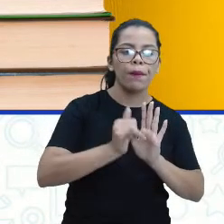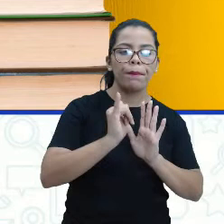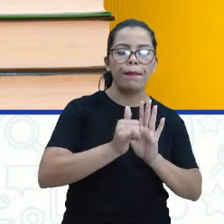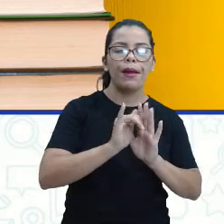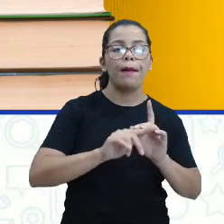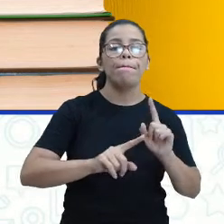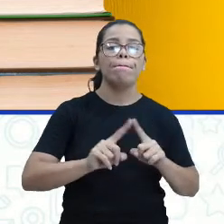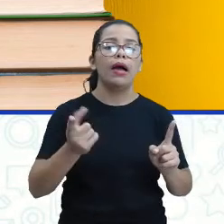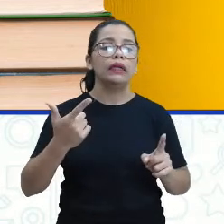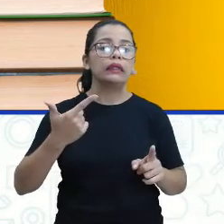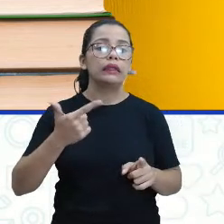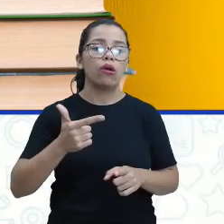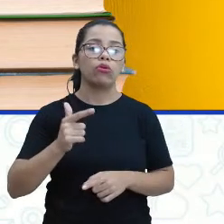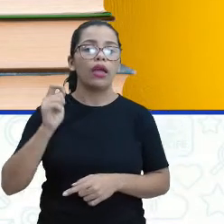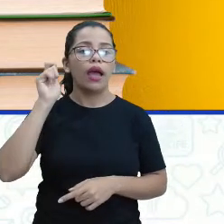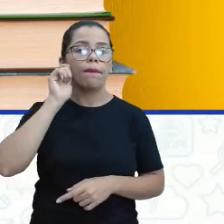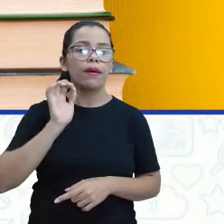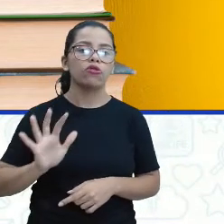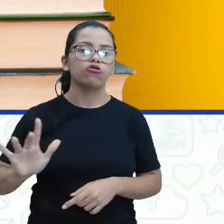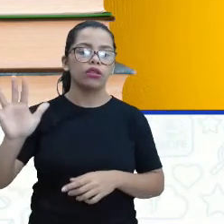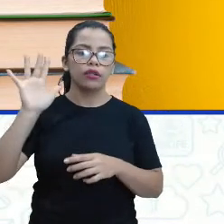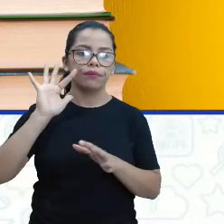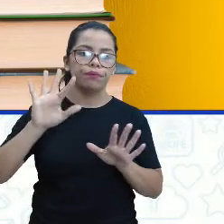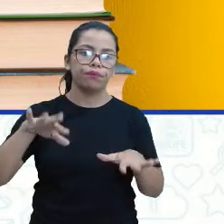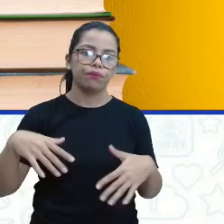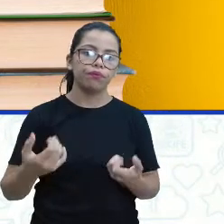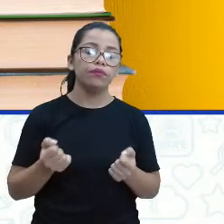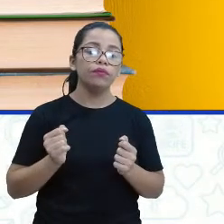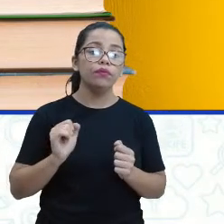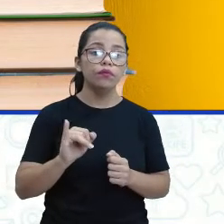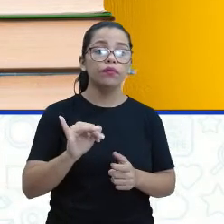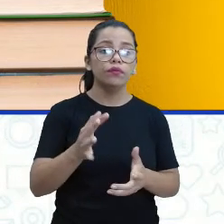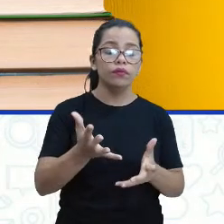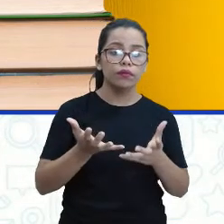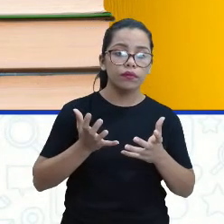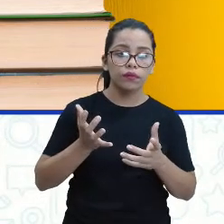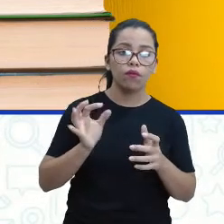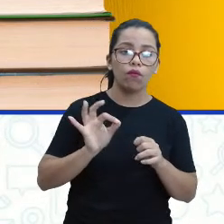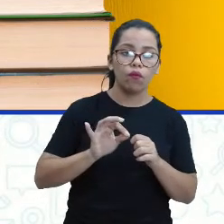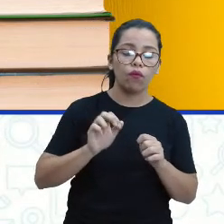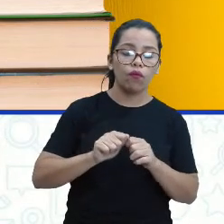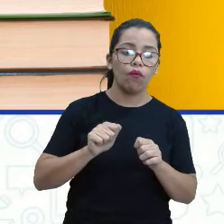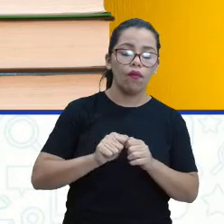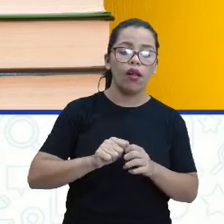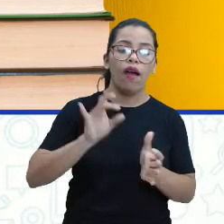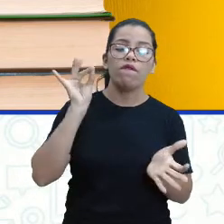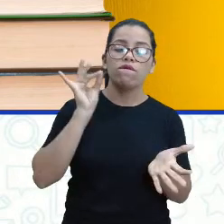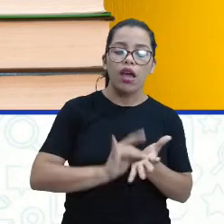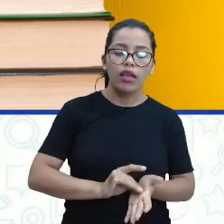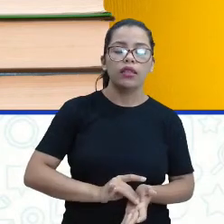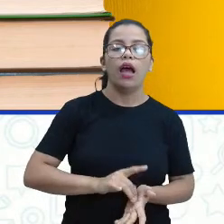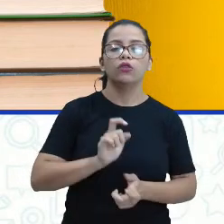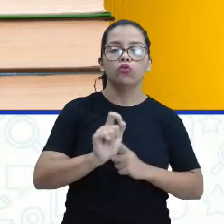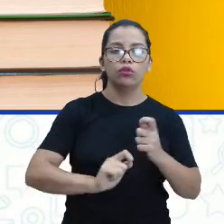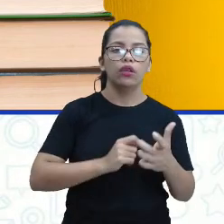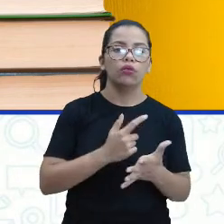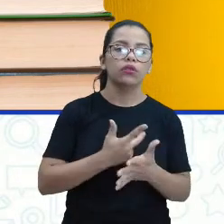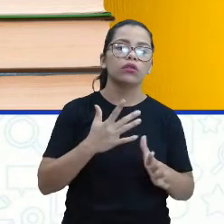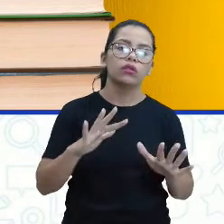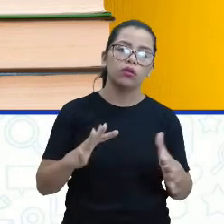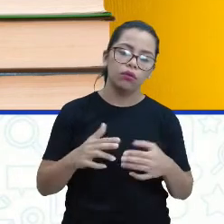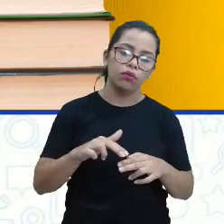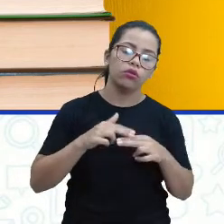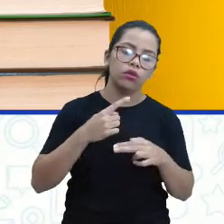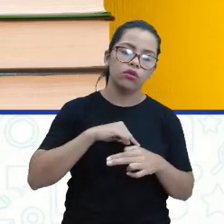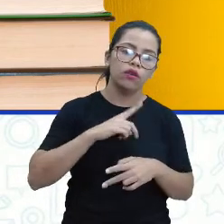engenho imaginativo, um engenho ficcional, e que se pretendem fiéis aos fatos. E é por isso que a gente diz que nem toda